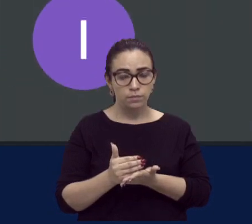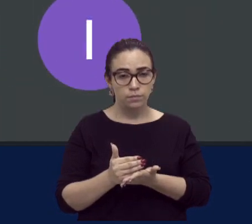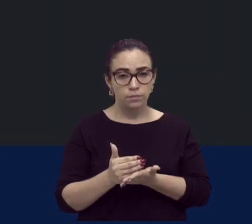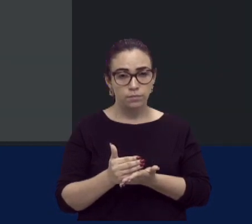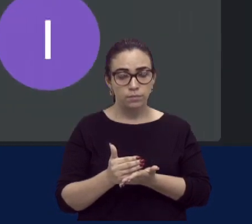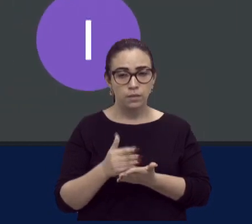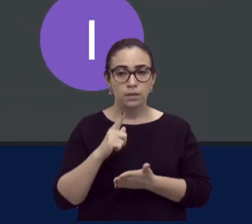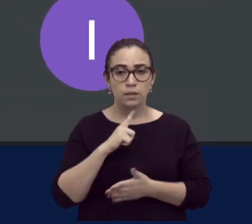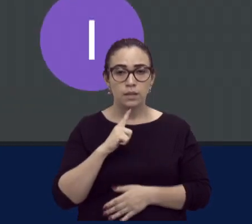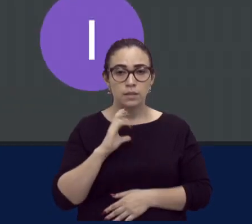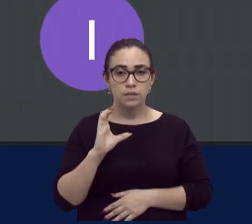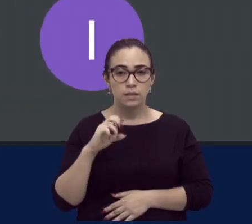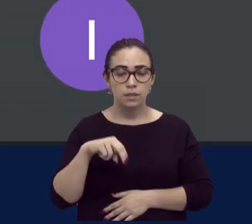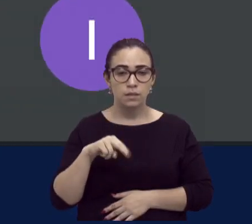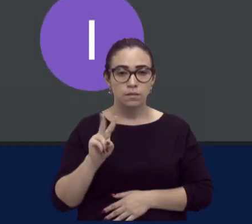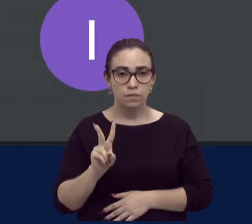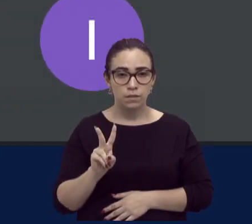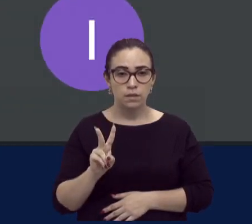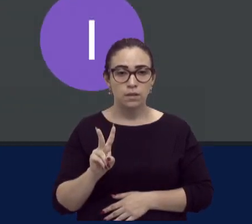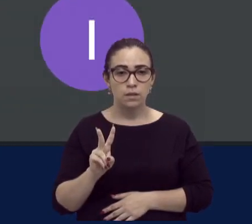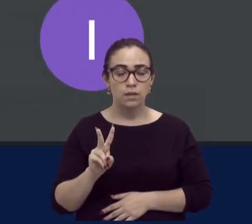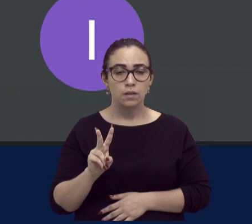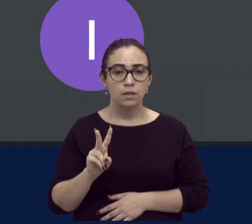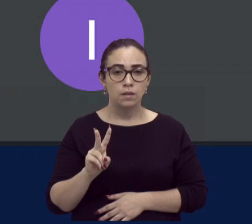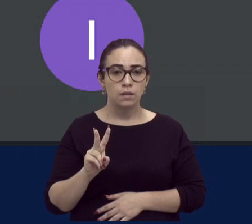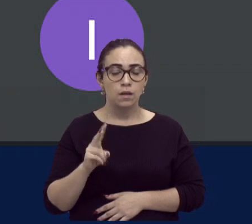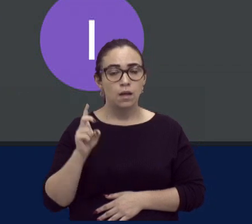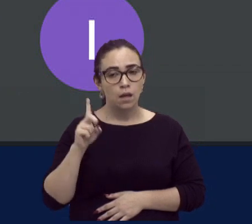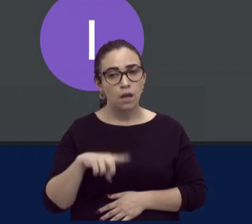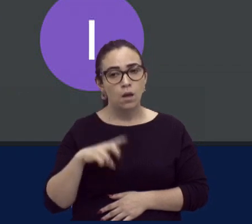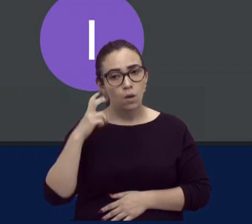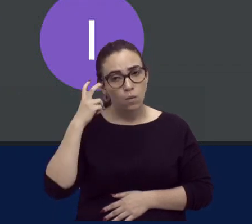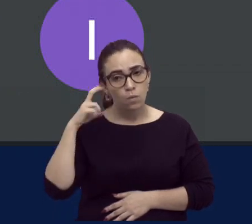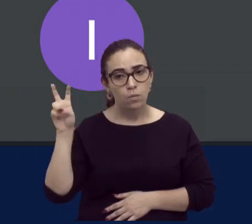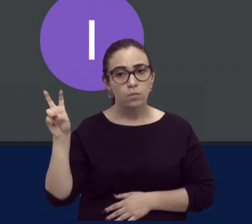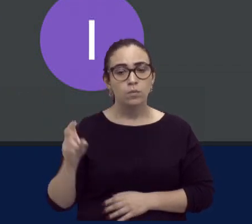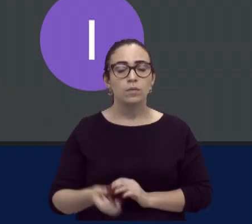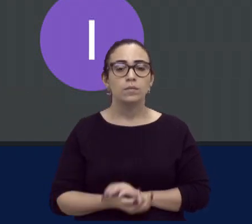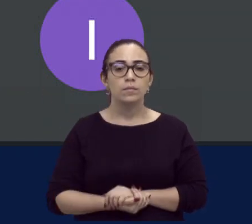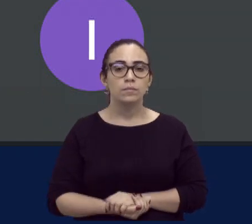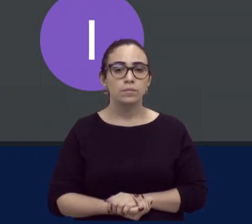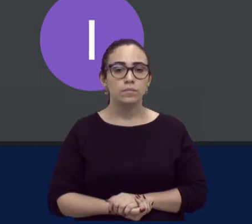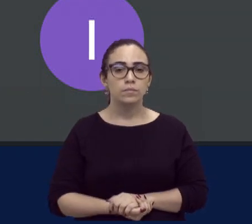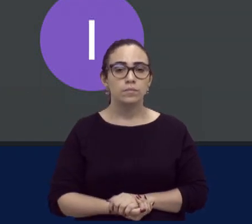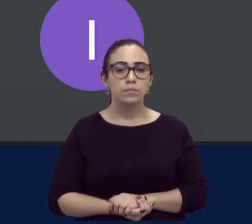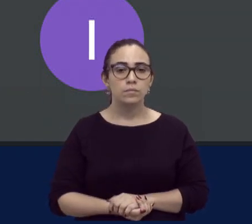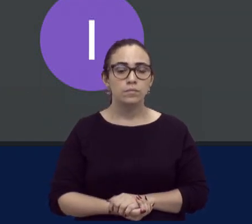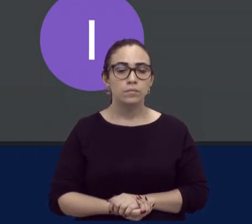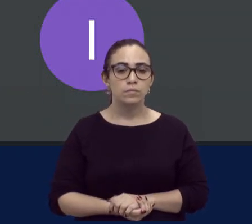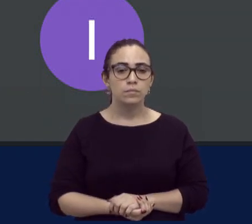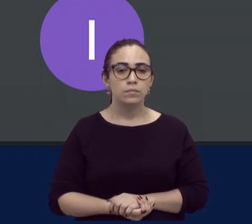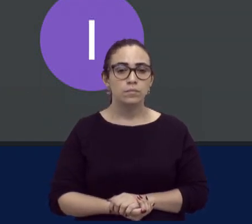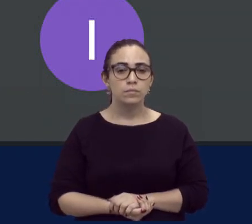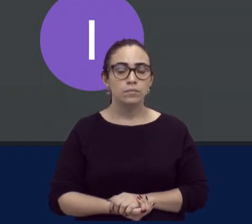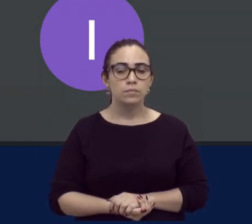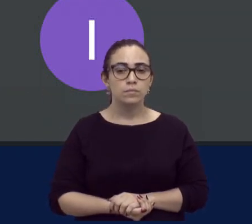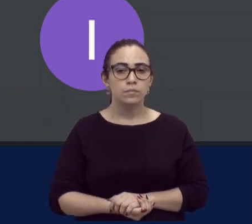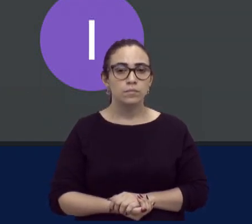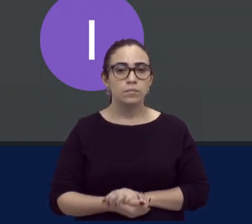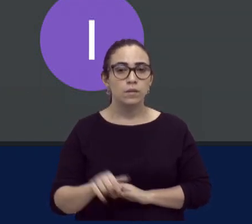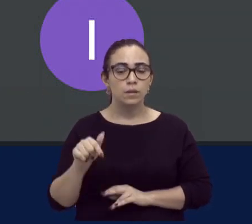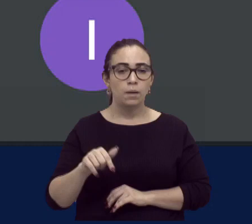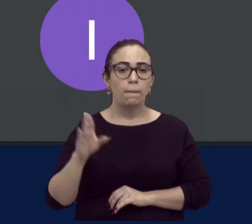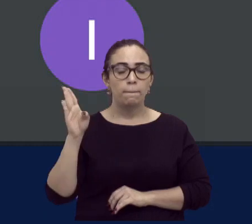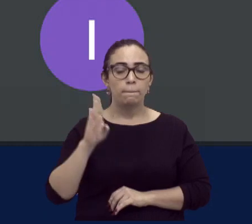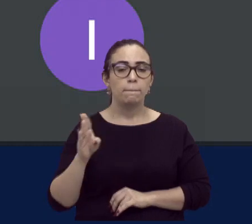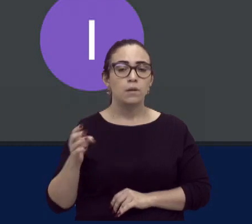a partir da CNV, é uma questão cultural. Nós estamos fazendo parte de um processo que no Brasil é